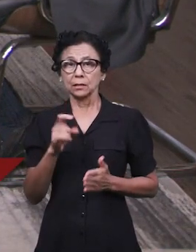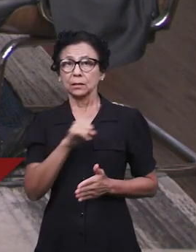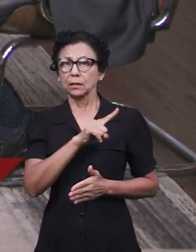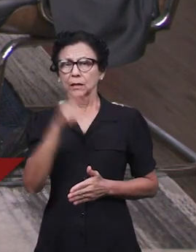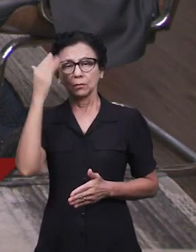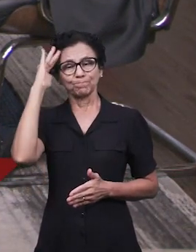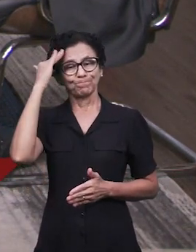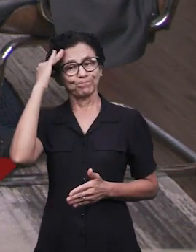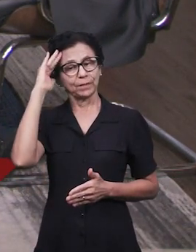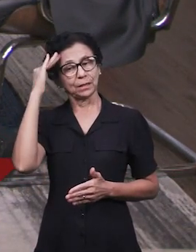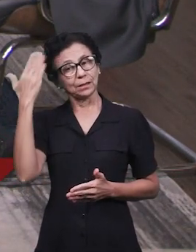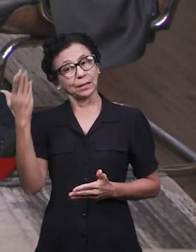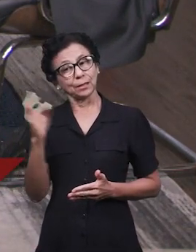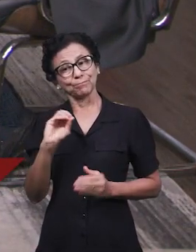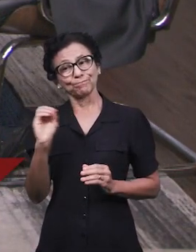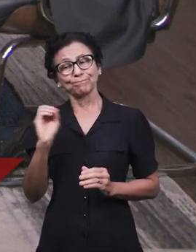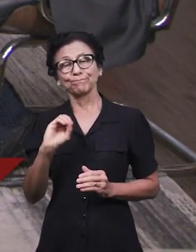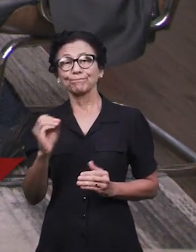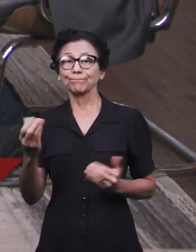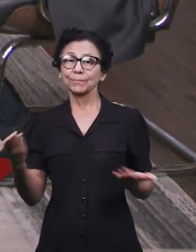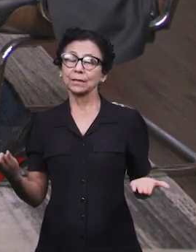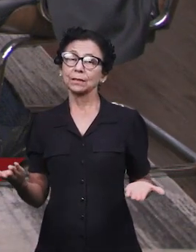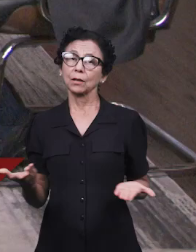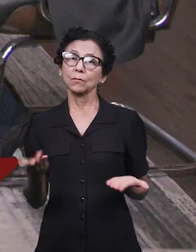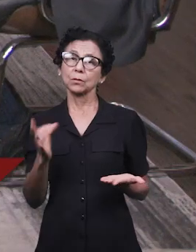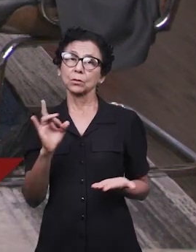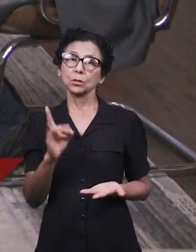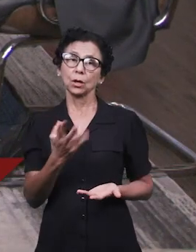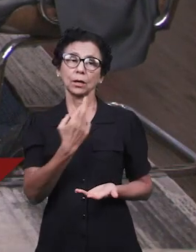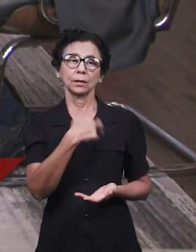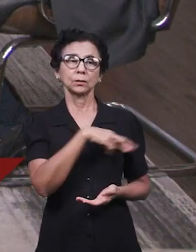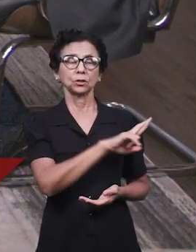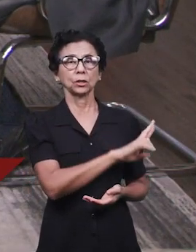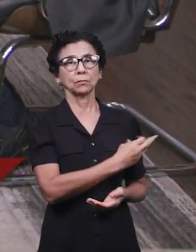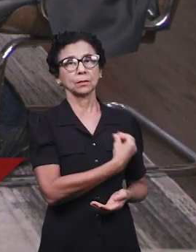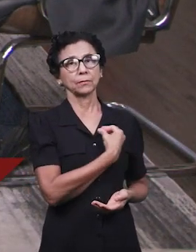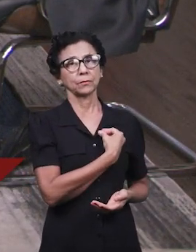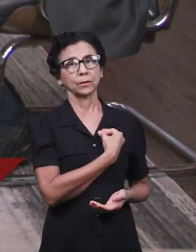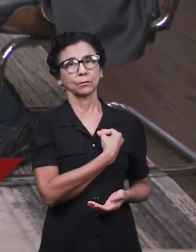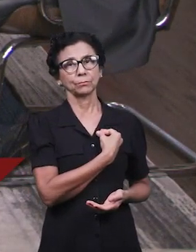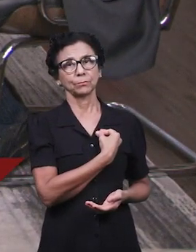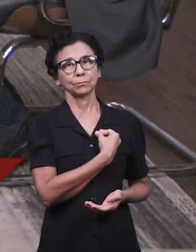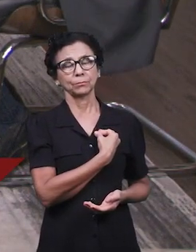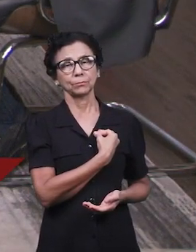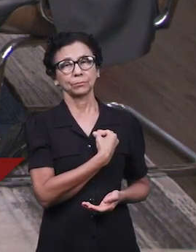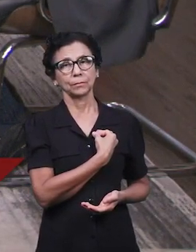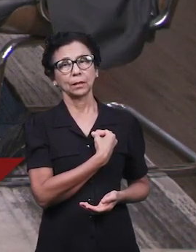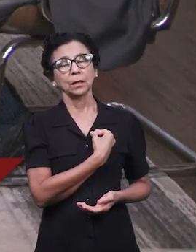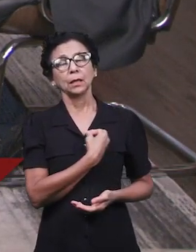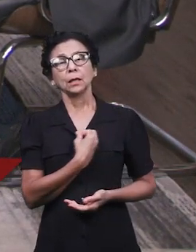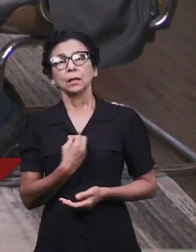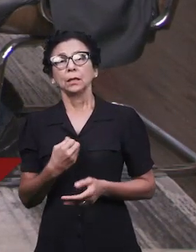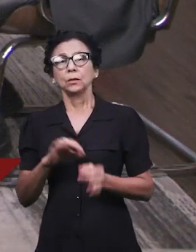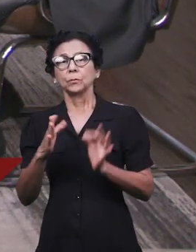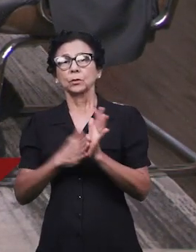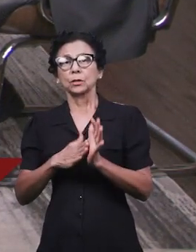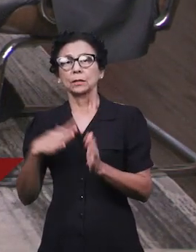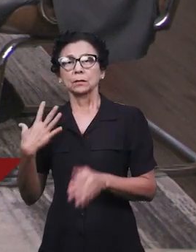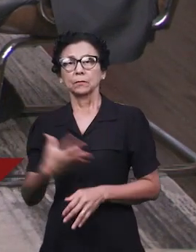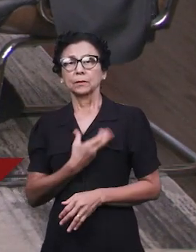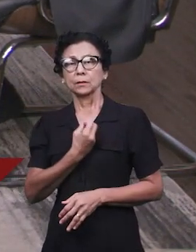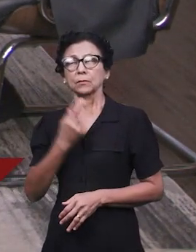religião, mas não entendeu a eternidade. E quando você fala disso, você não está falando mal de ninguém. Você está